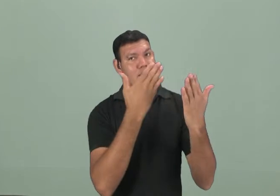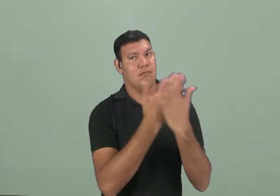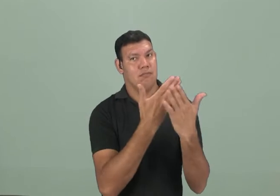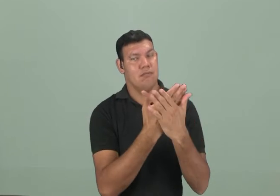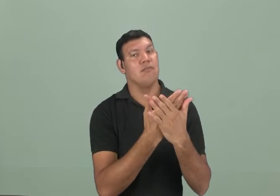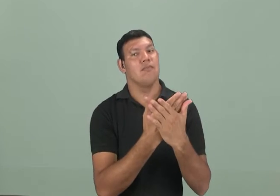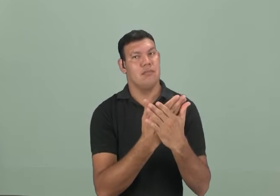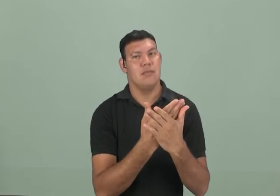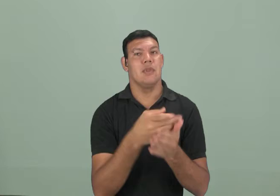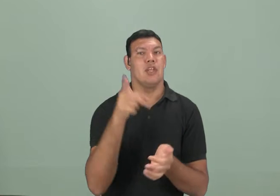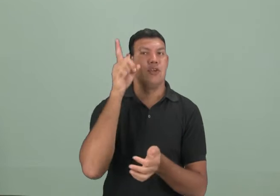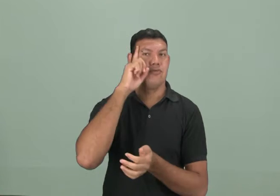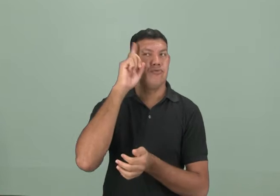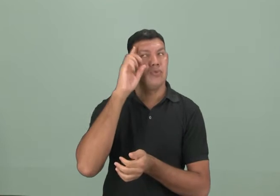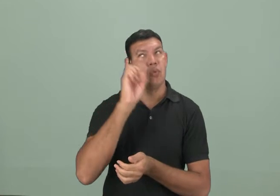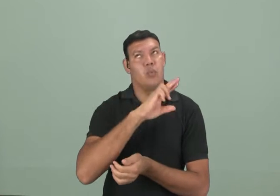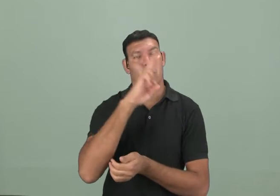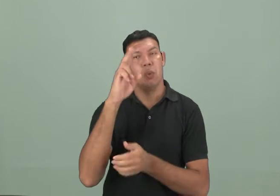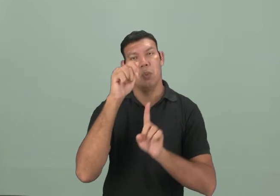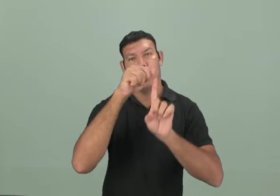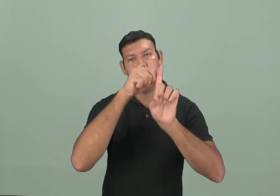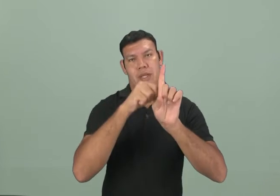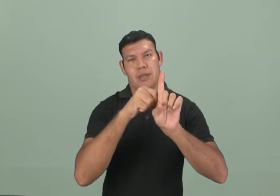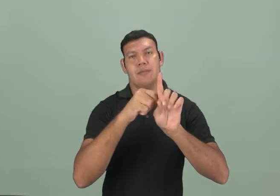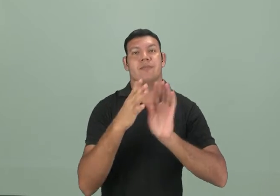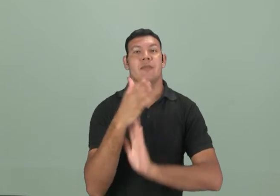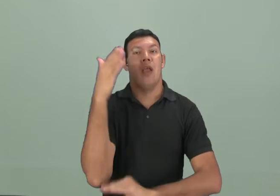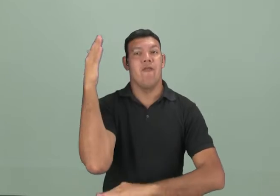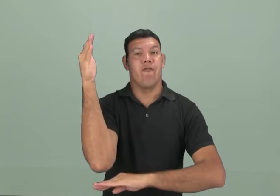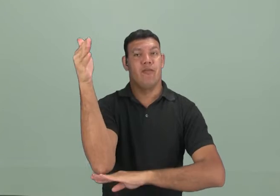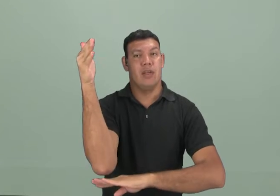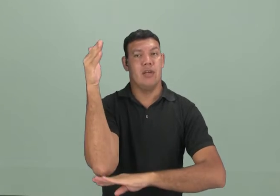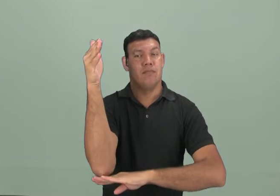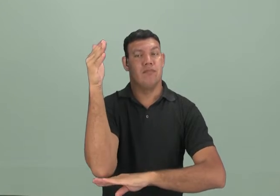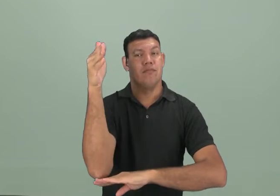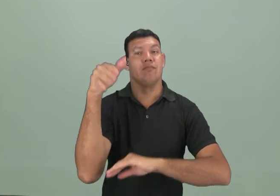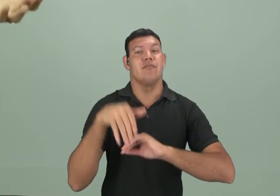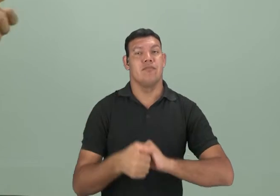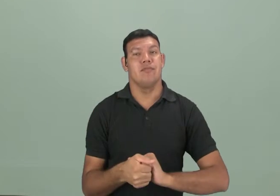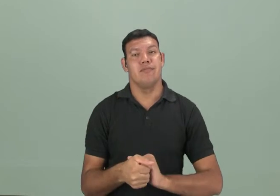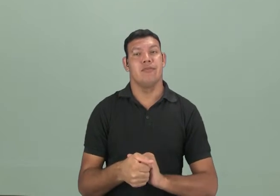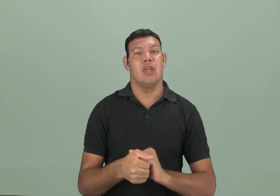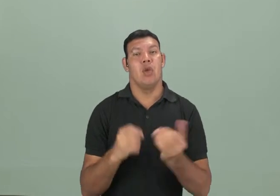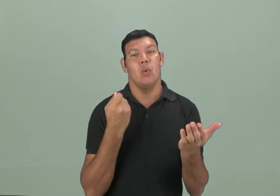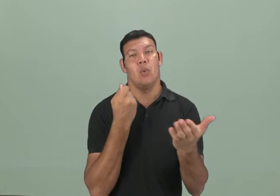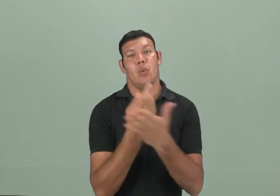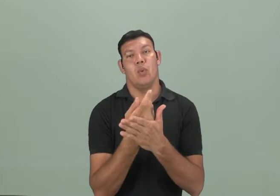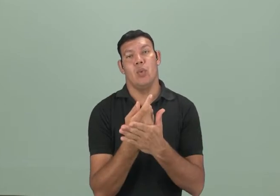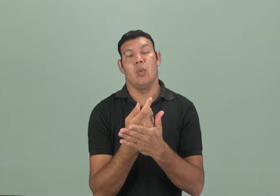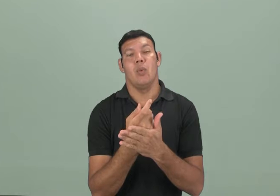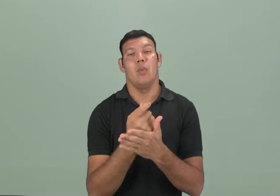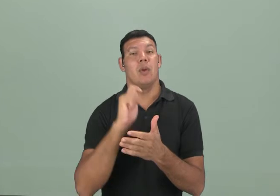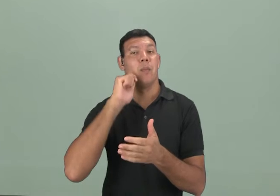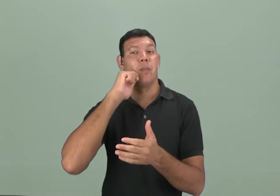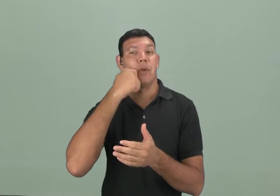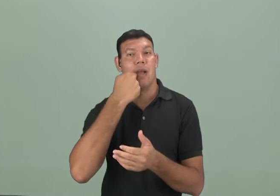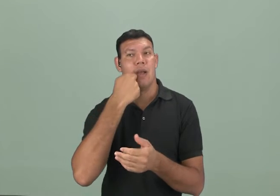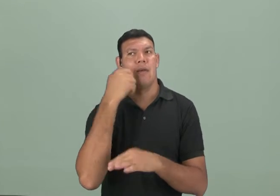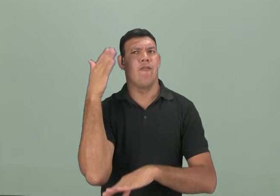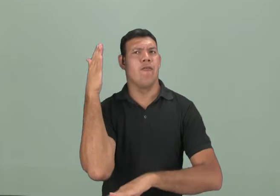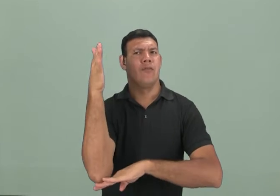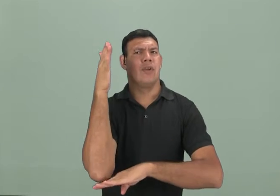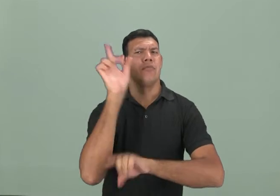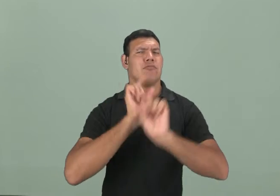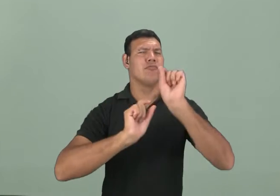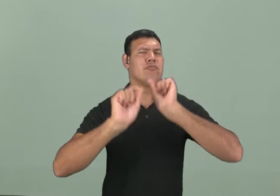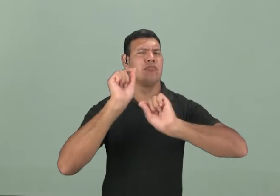dia ou naquele mês. A frequência que você vai comprar pão todo dia. O que é a